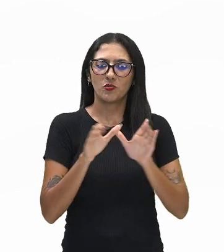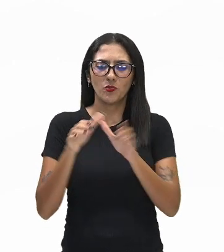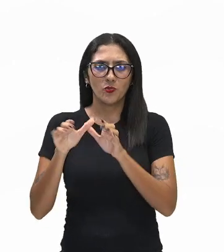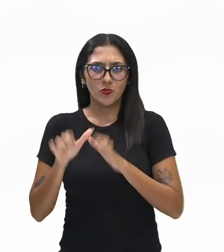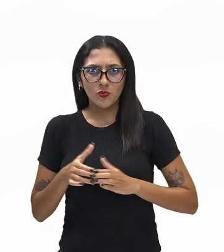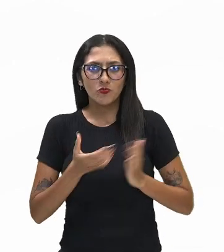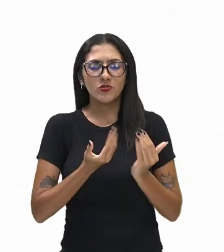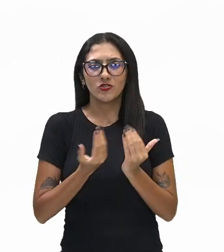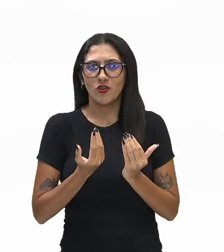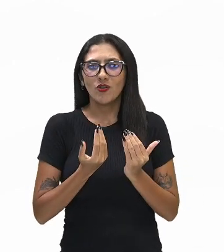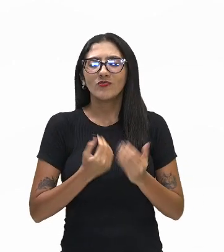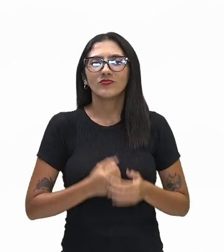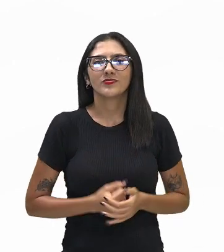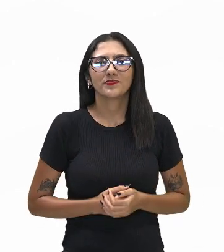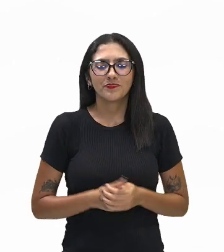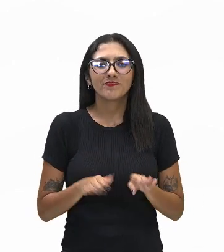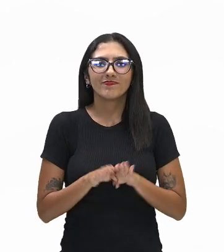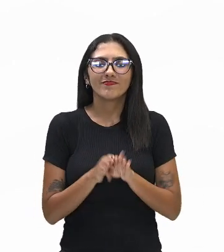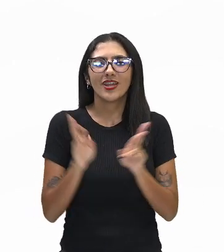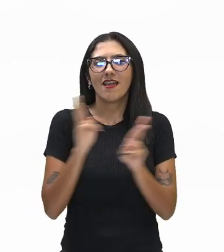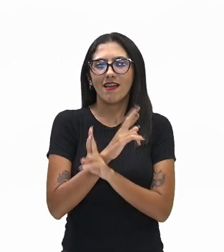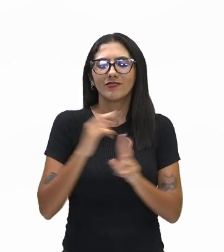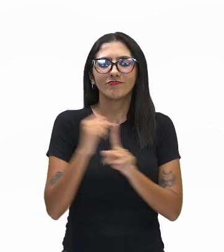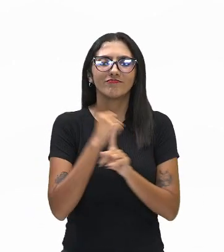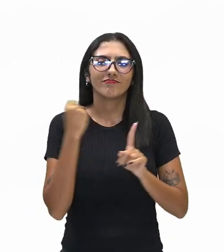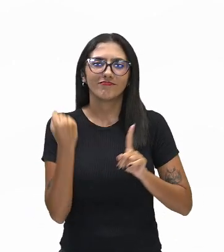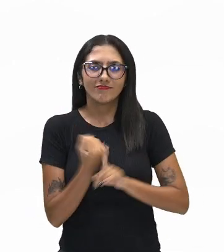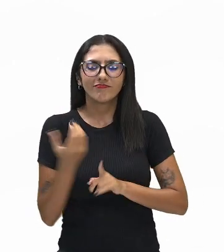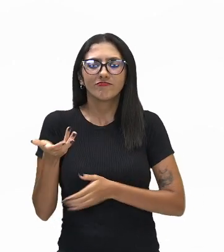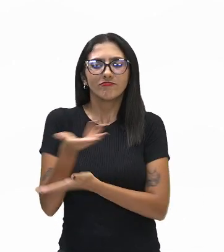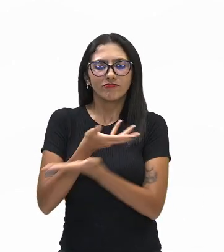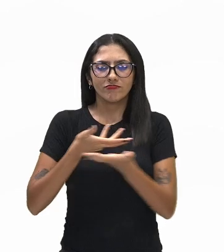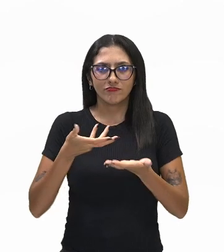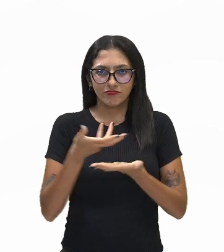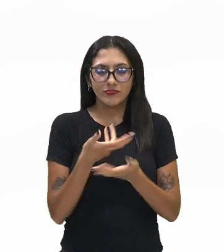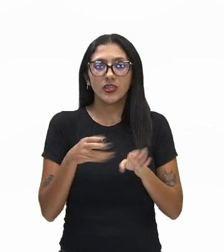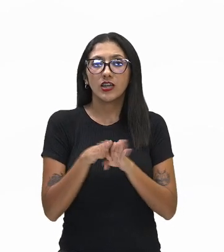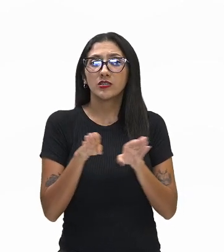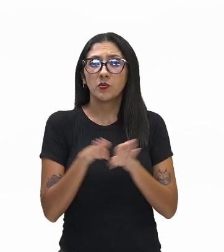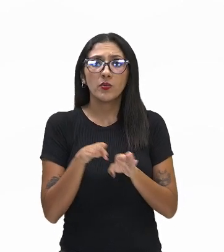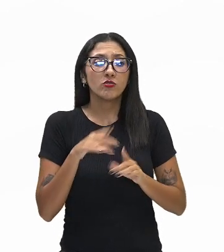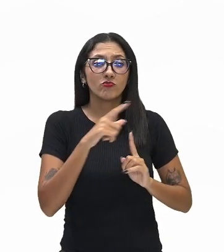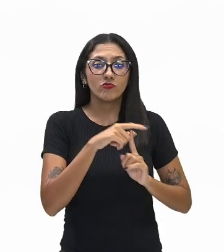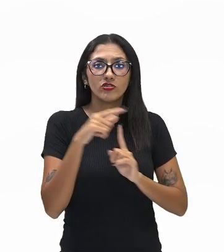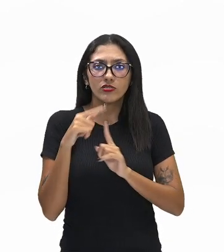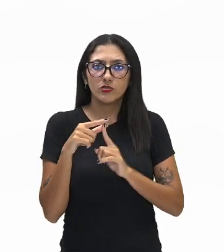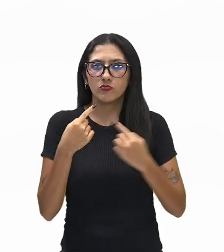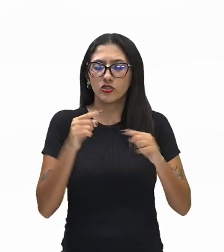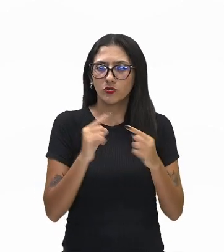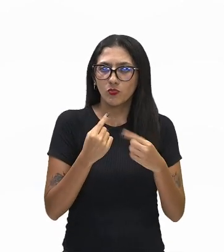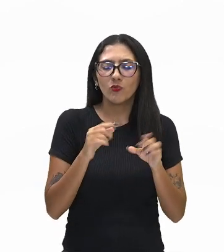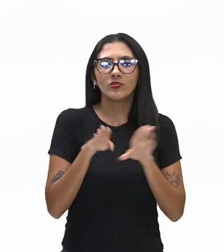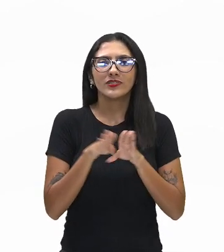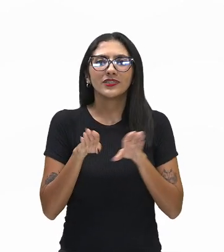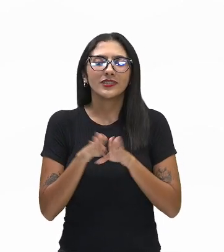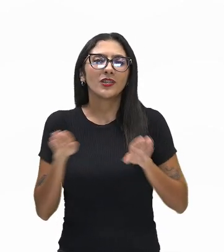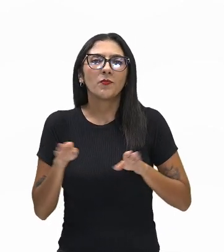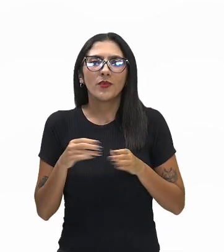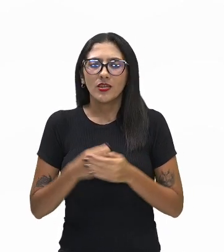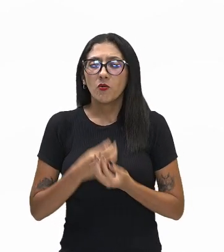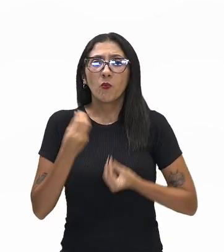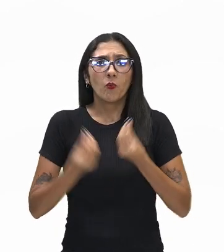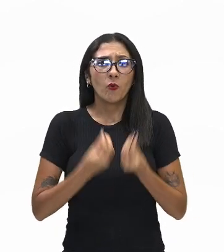formas de sociabilidade que constroem, da música que criam e dos eventos culturais que